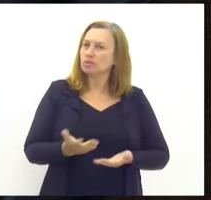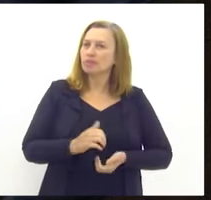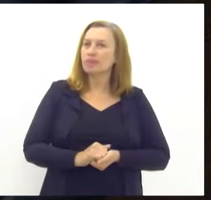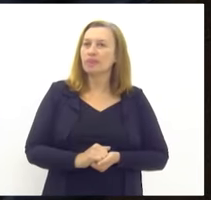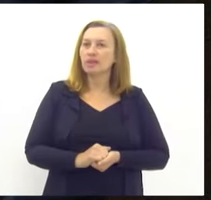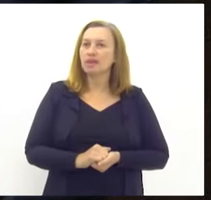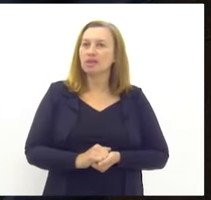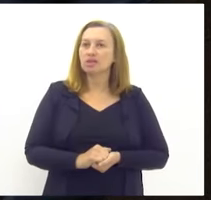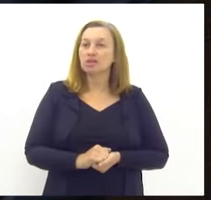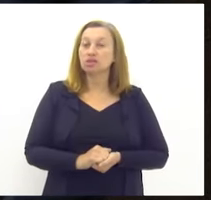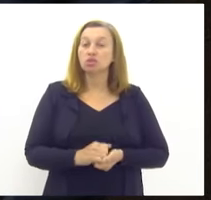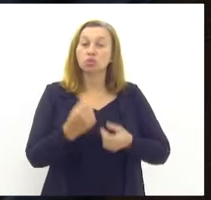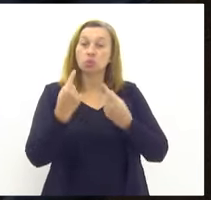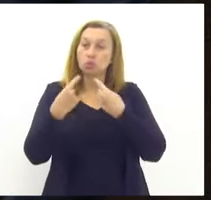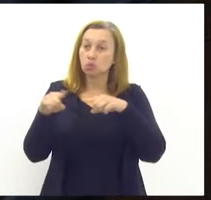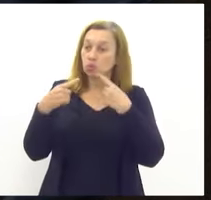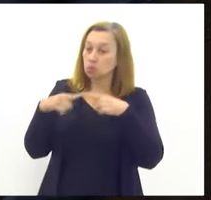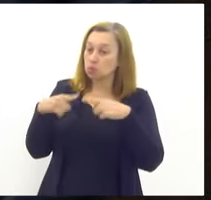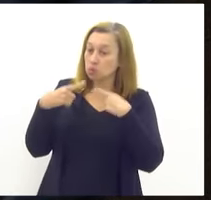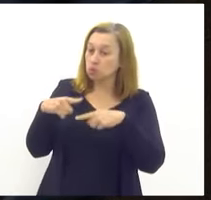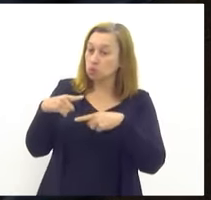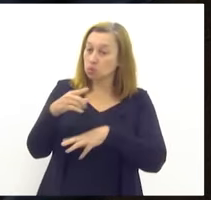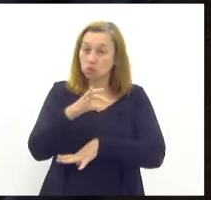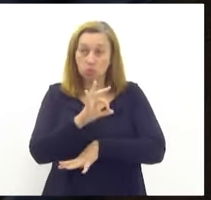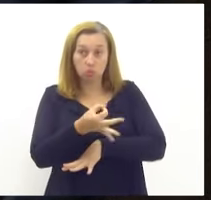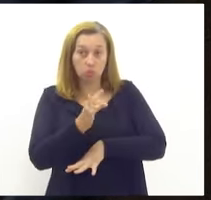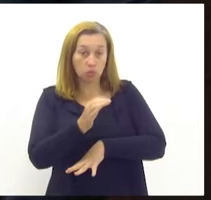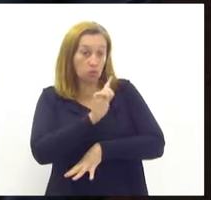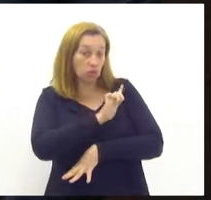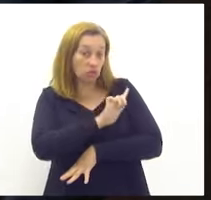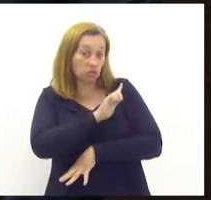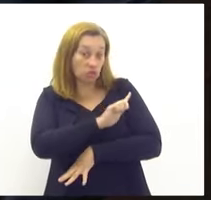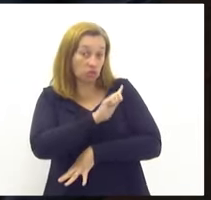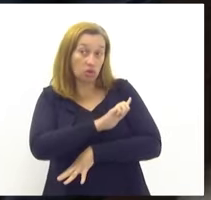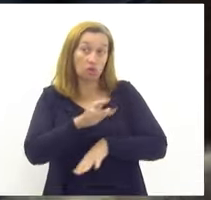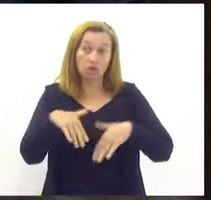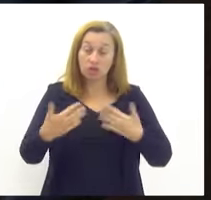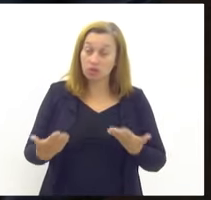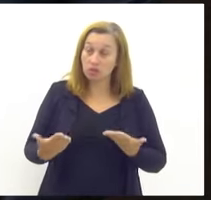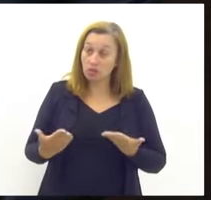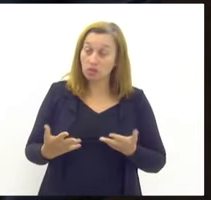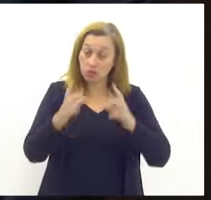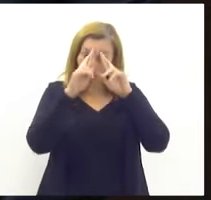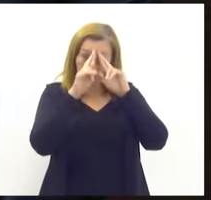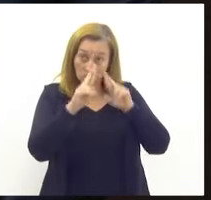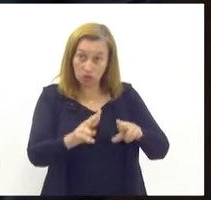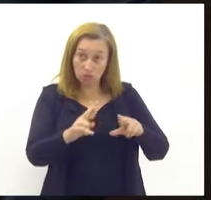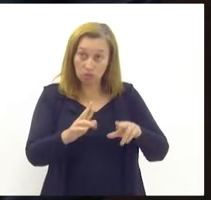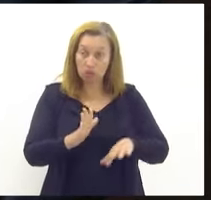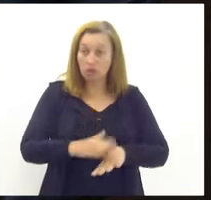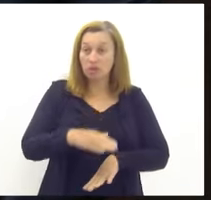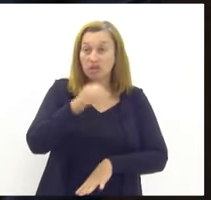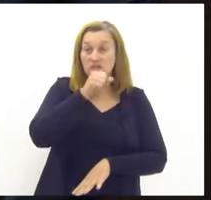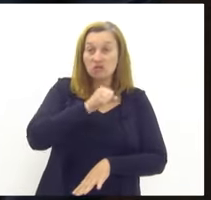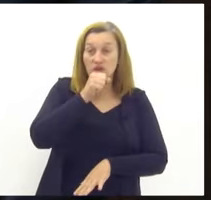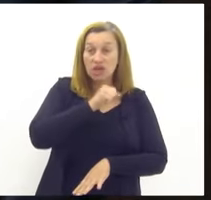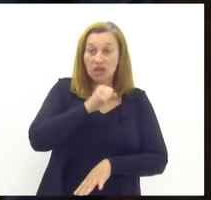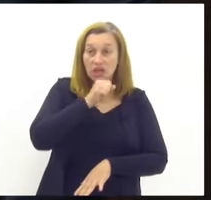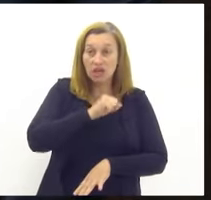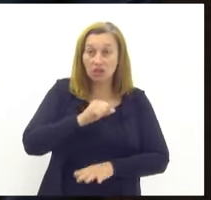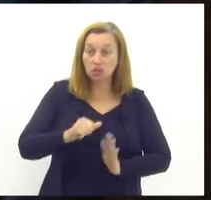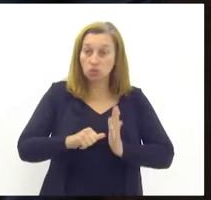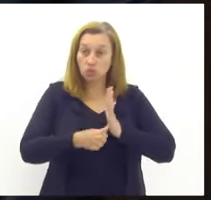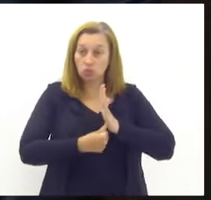que tem feito críticas legítimas a gestão então Em respeito aos mais antigos no clube aqueles que